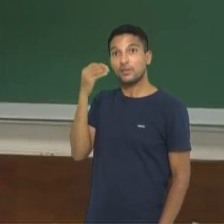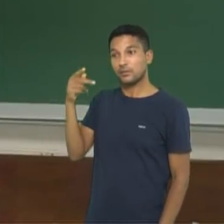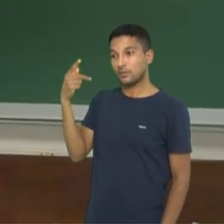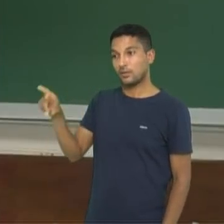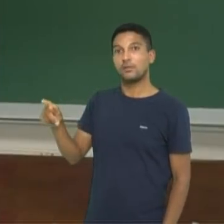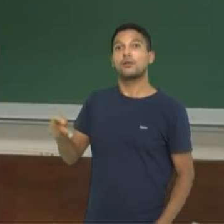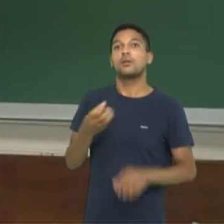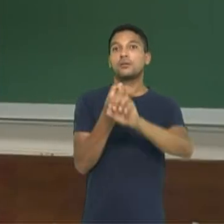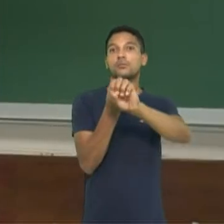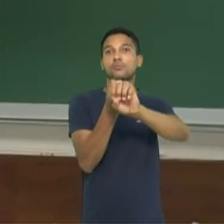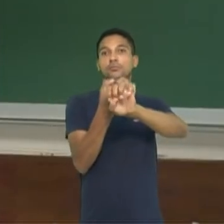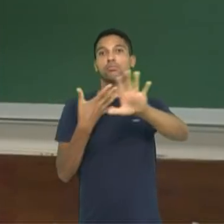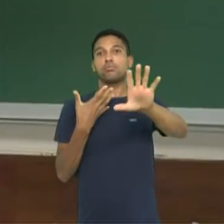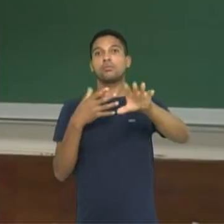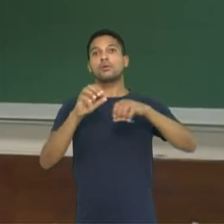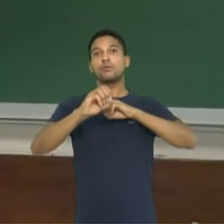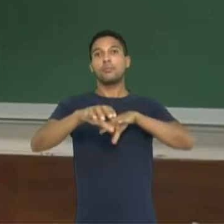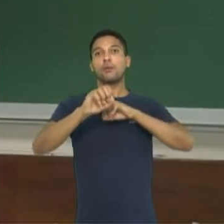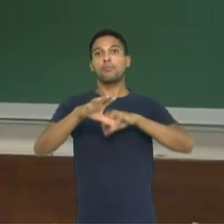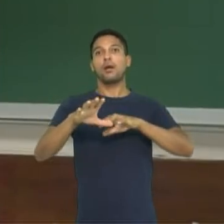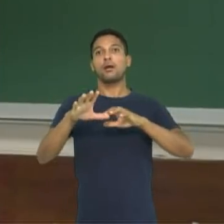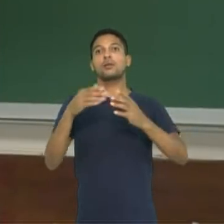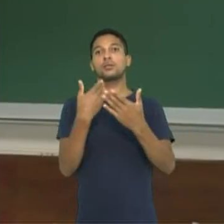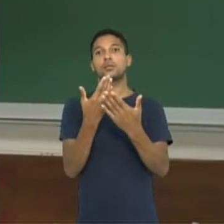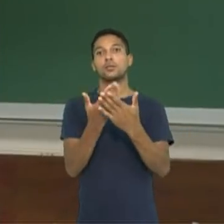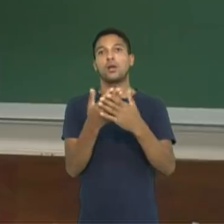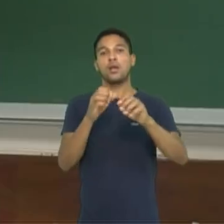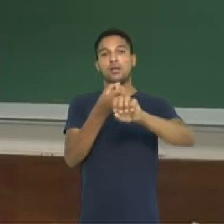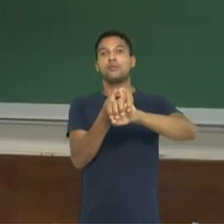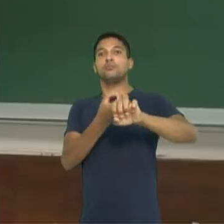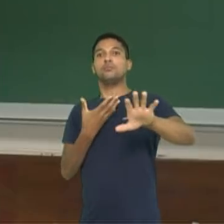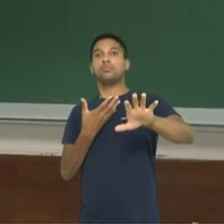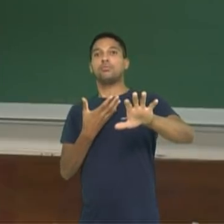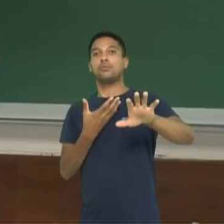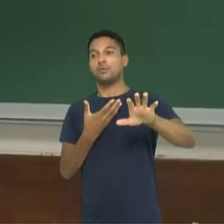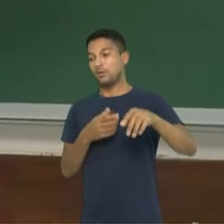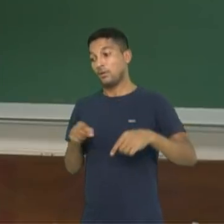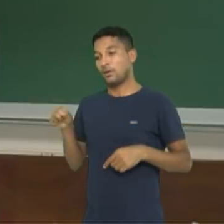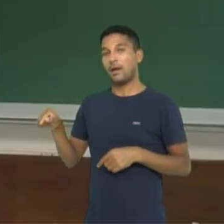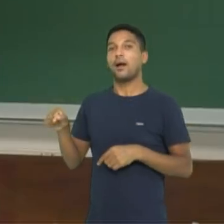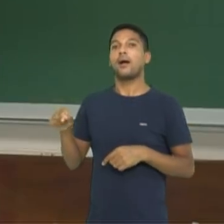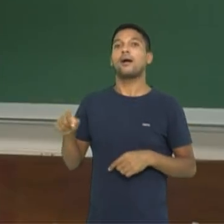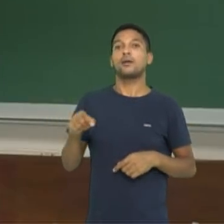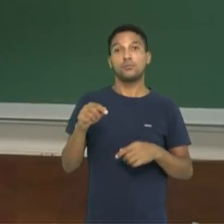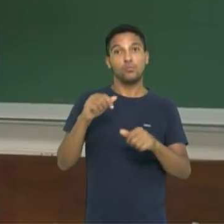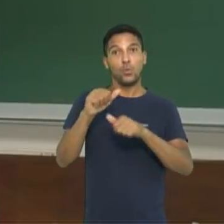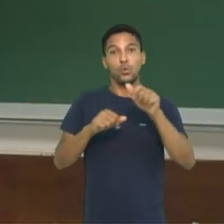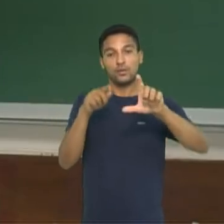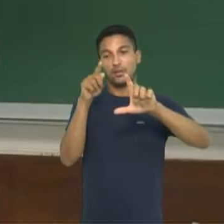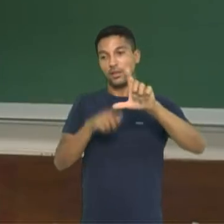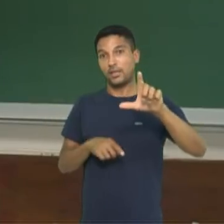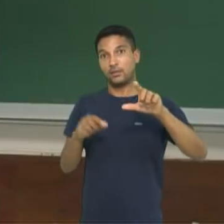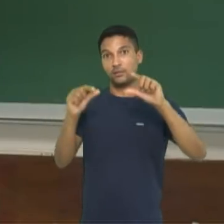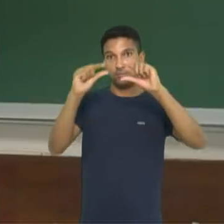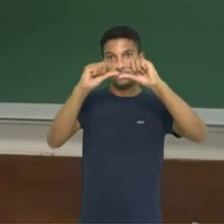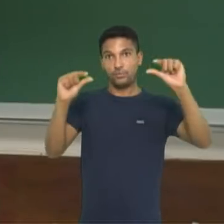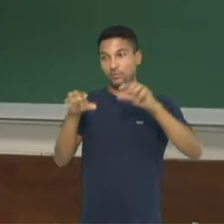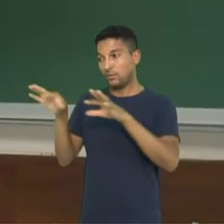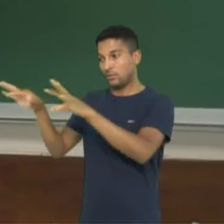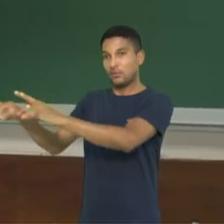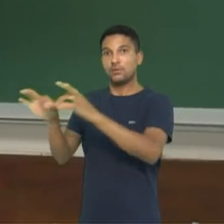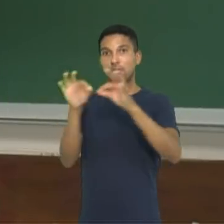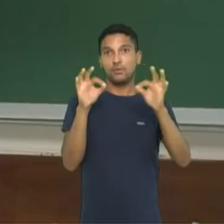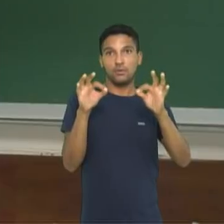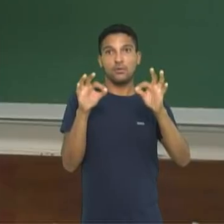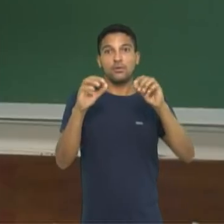itálico, o leitor já vai conseguir diferenciar o que é a fala escrita pelo jornalista, né, que faz parte ali da informação que ele